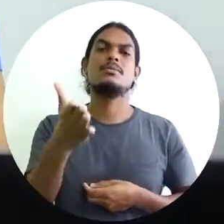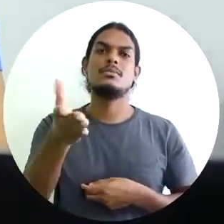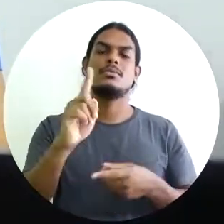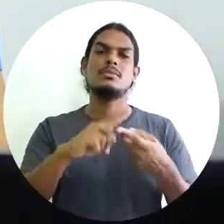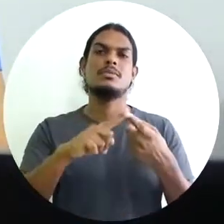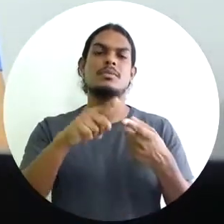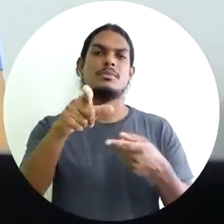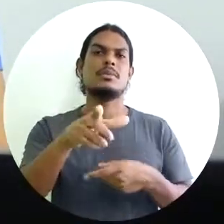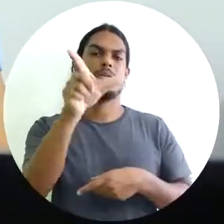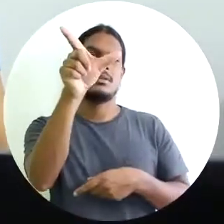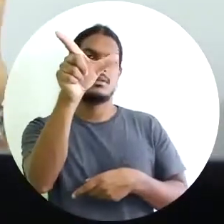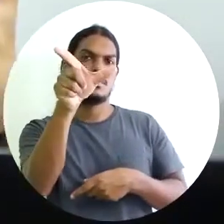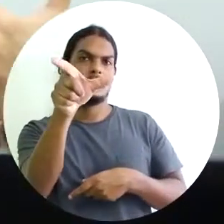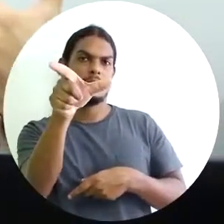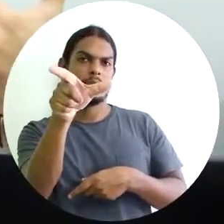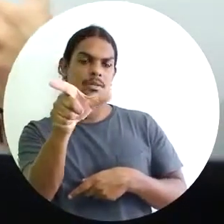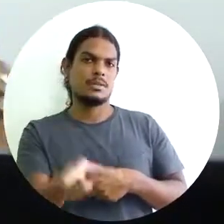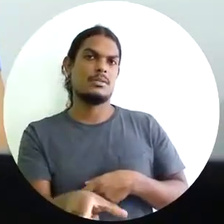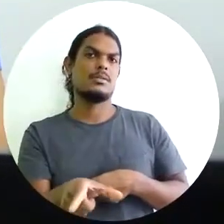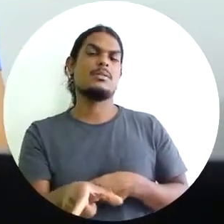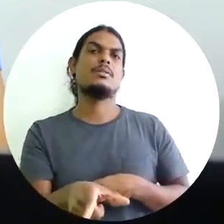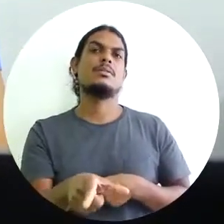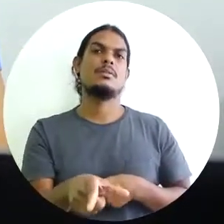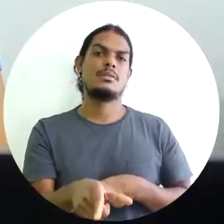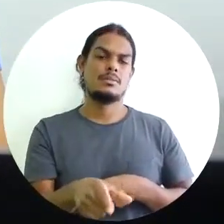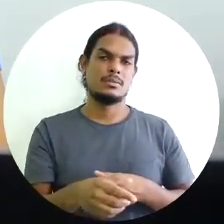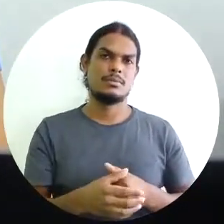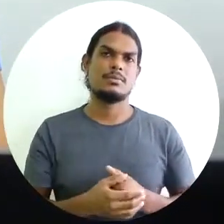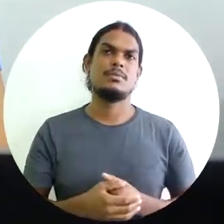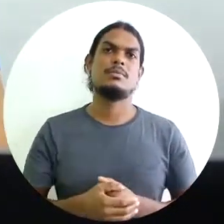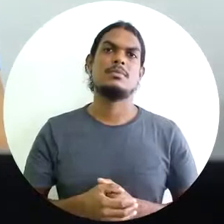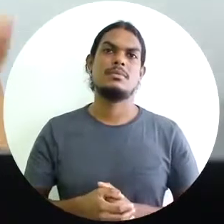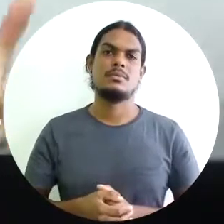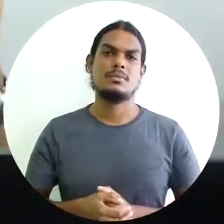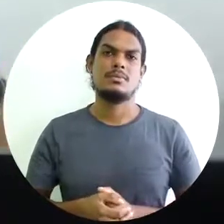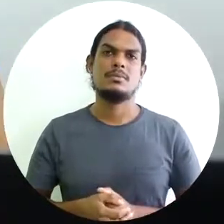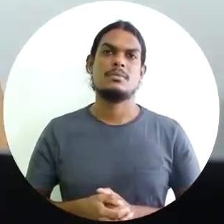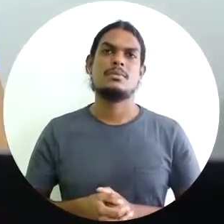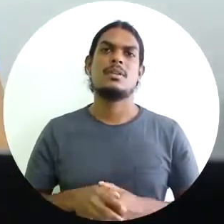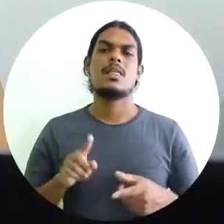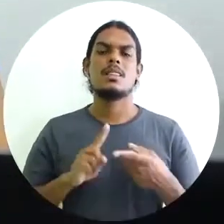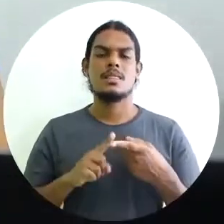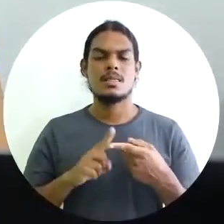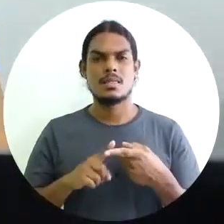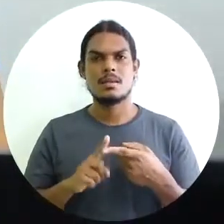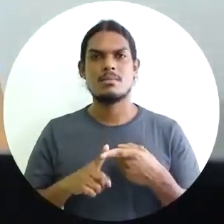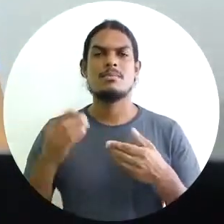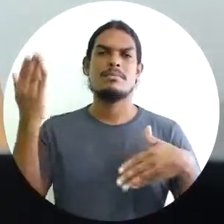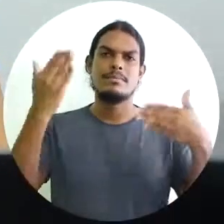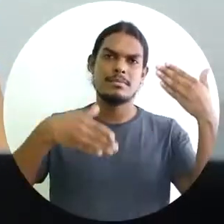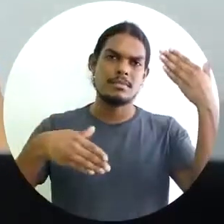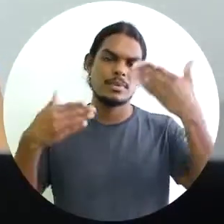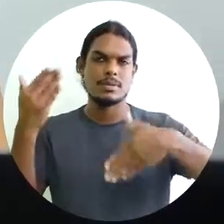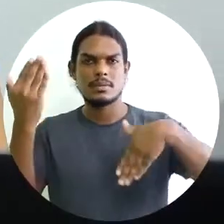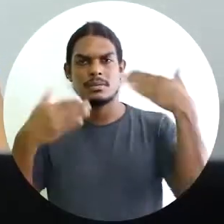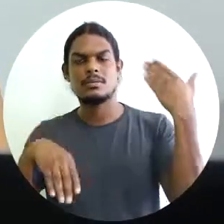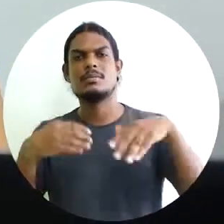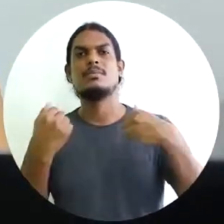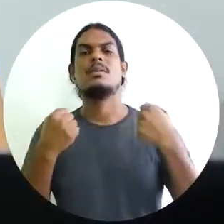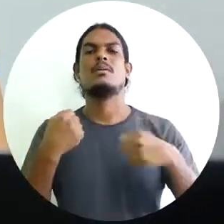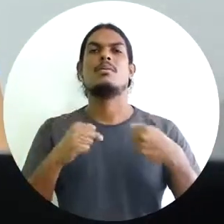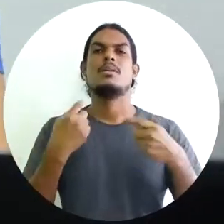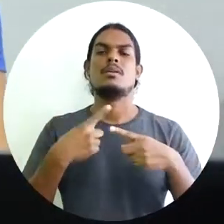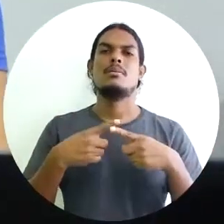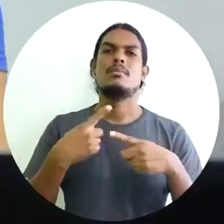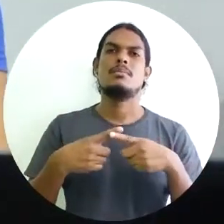essa mensagem, né? Nessa visão da teoria de comunicação, também é participante dessa produção, porque eu tenho que moldar a minha linguagem a partir